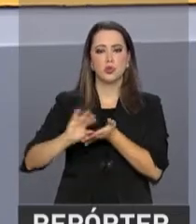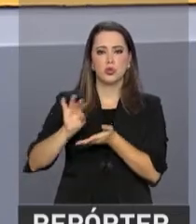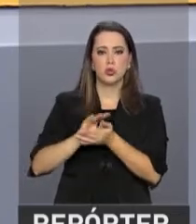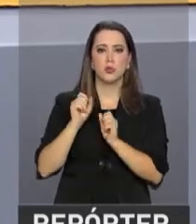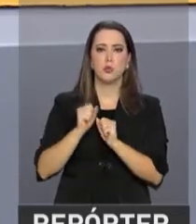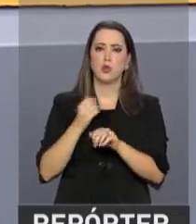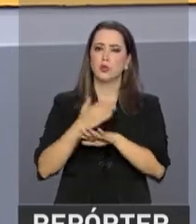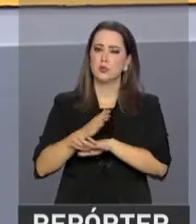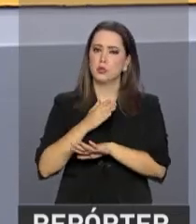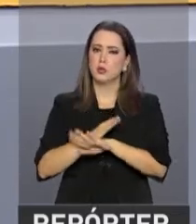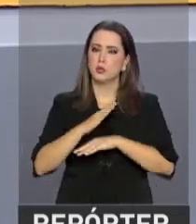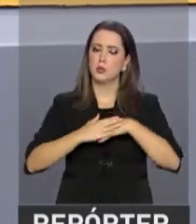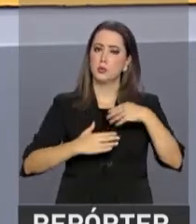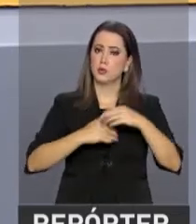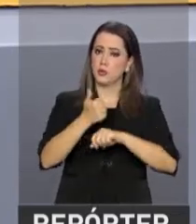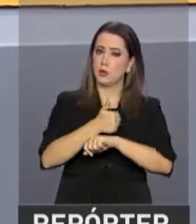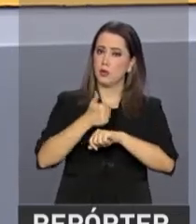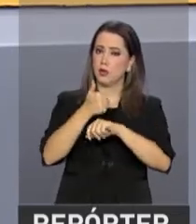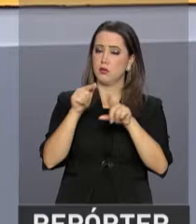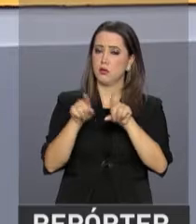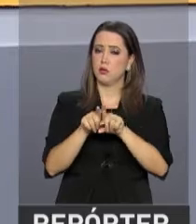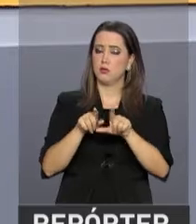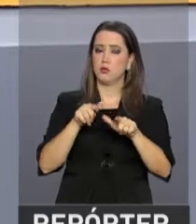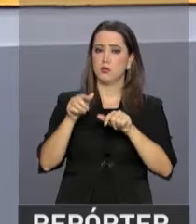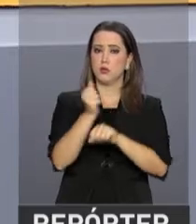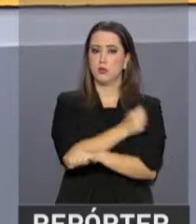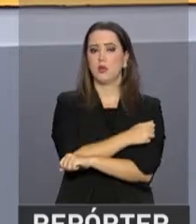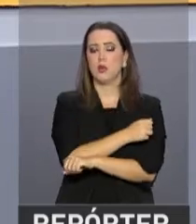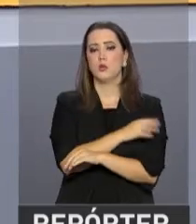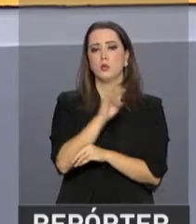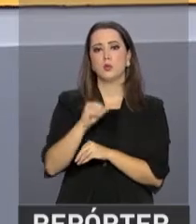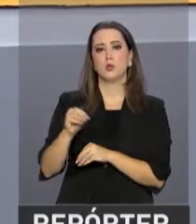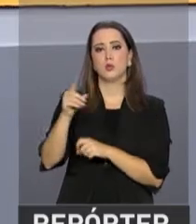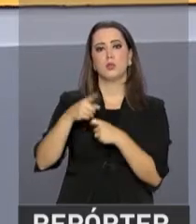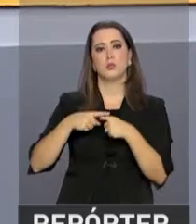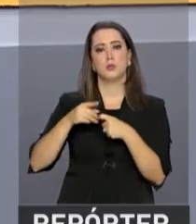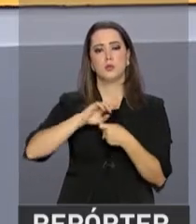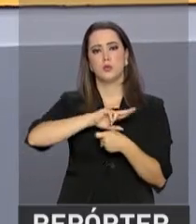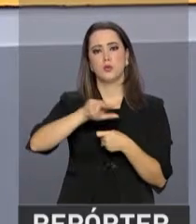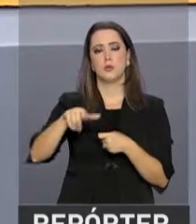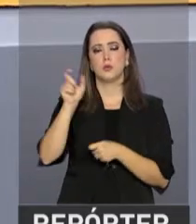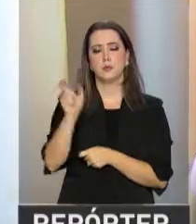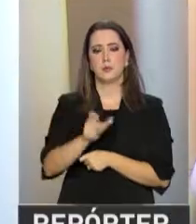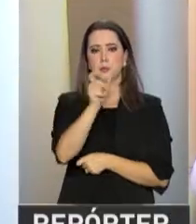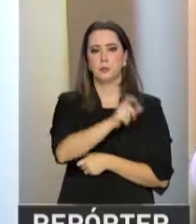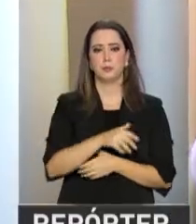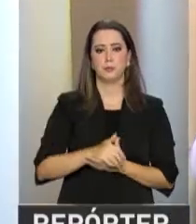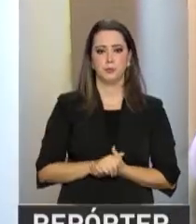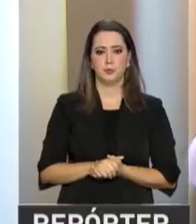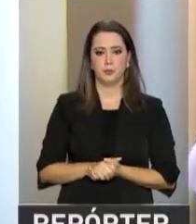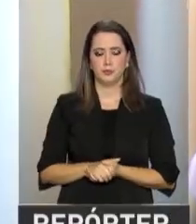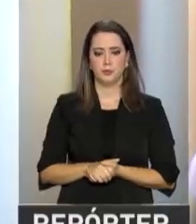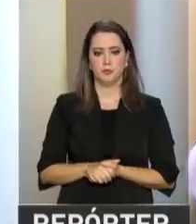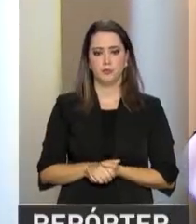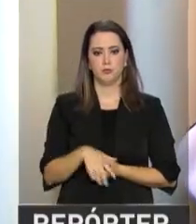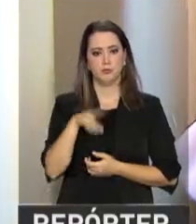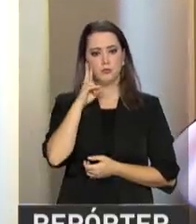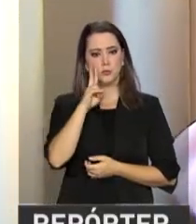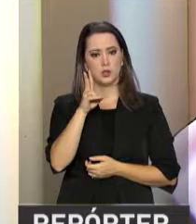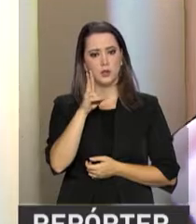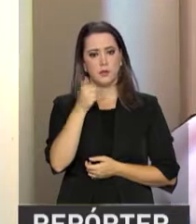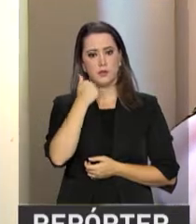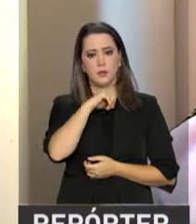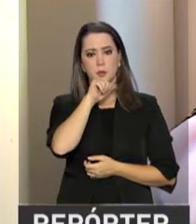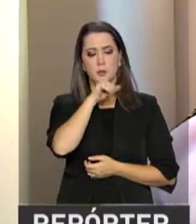capa atuação profissional dos estudantes e atendimento médico para milhares de brasileiros quem vê e mãe